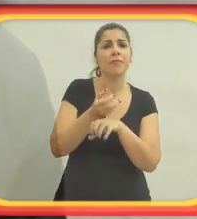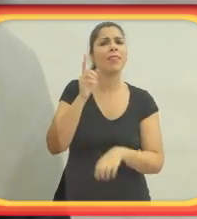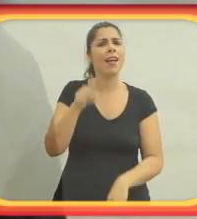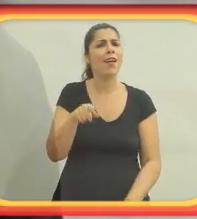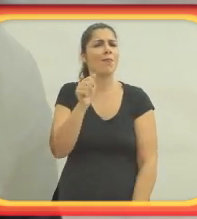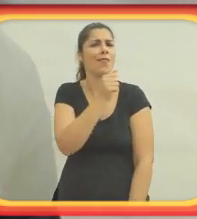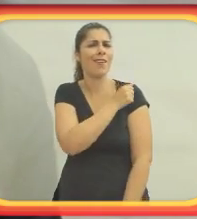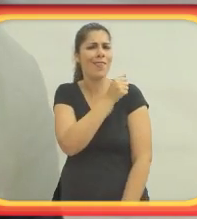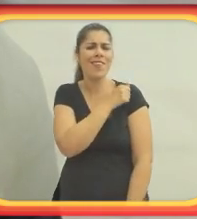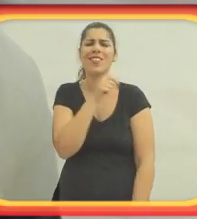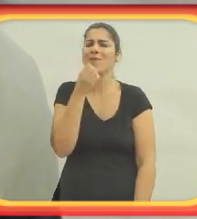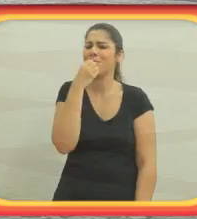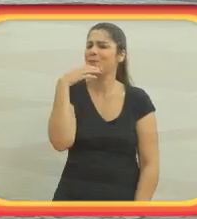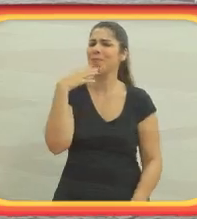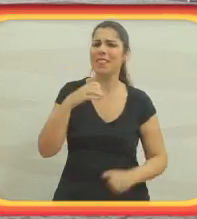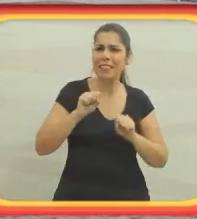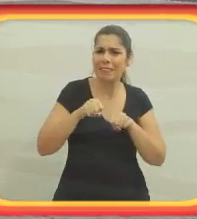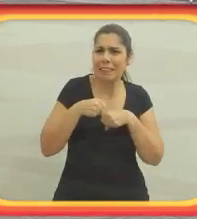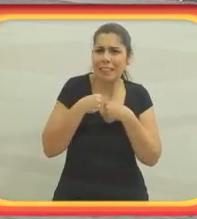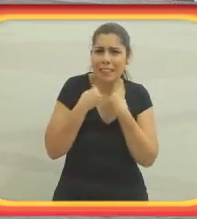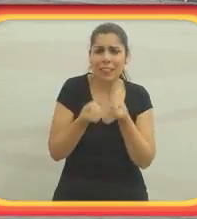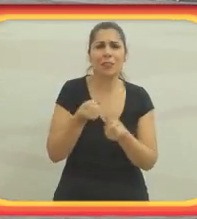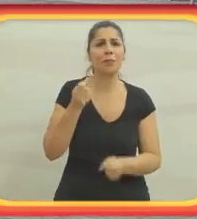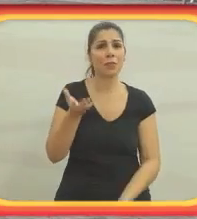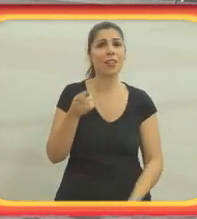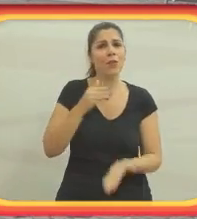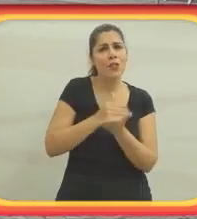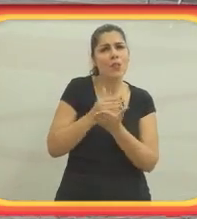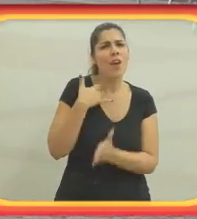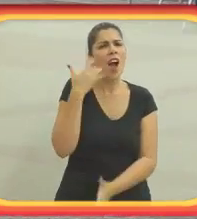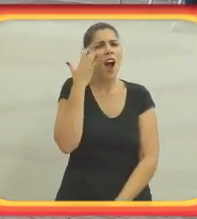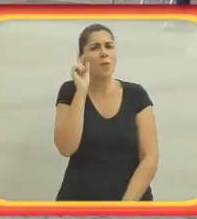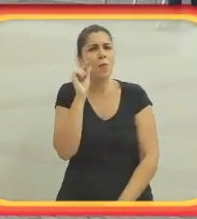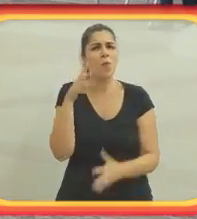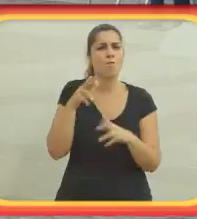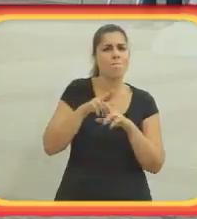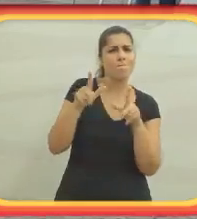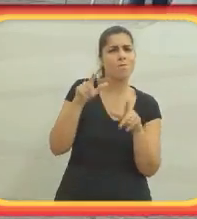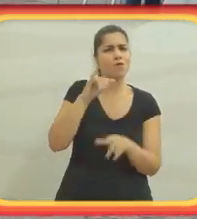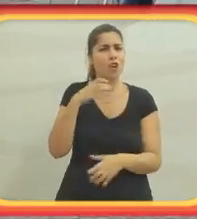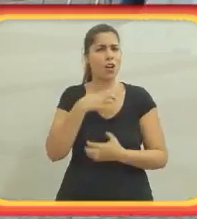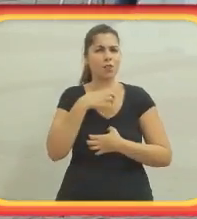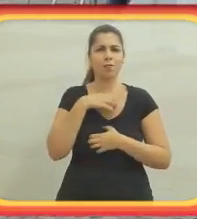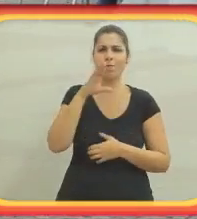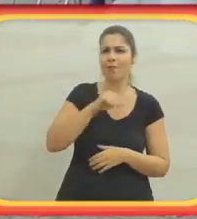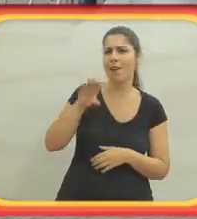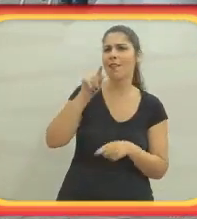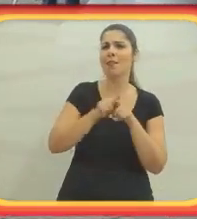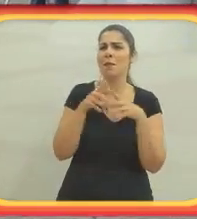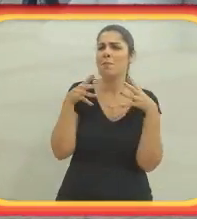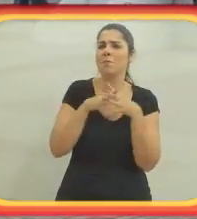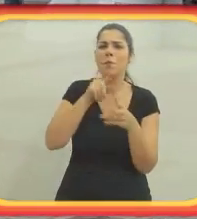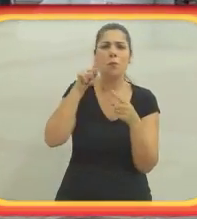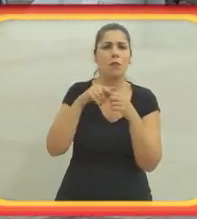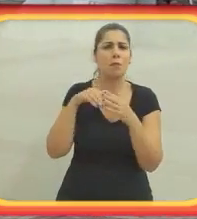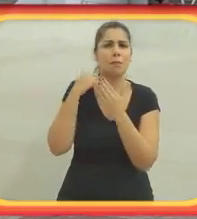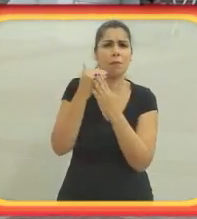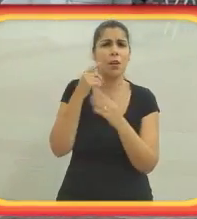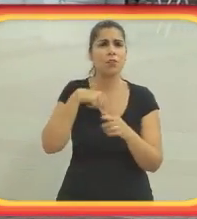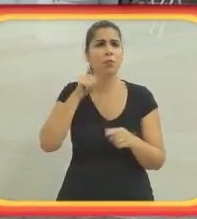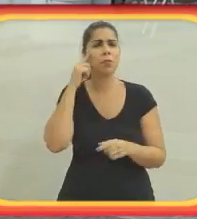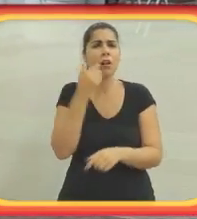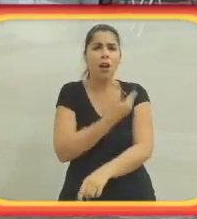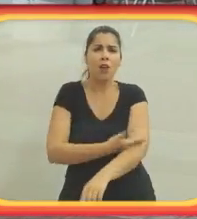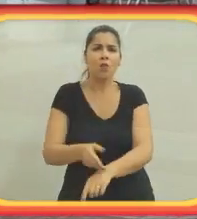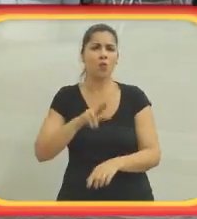matéria. É uma aluna bem esforçada mesmo. De início eu achei um pouco diferente o jeito que ela falava, meio assim, objetivo demais. A gente que não está